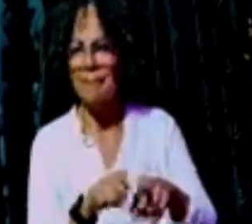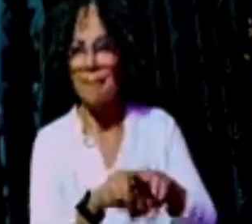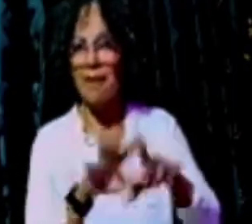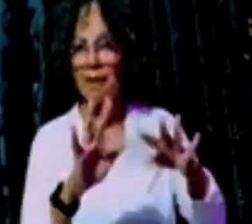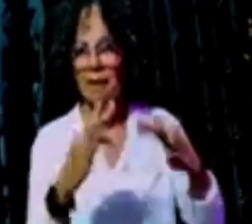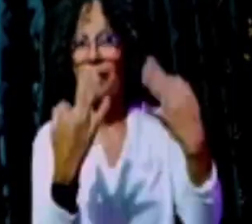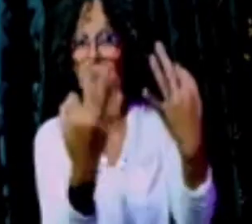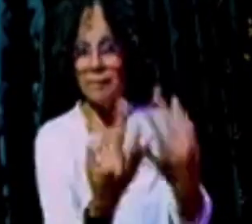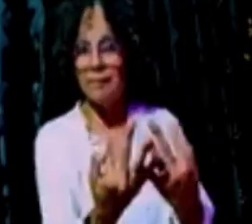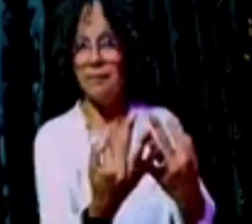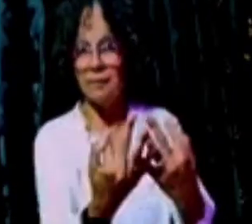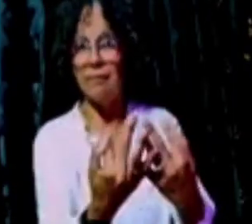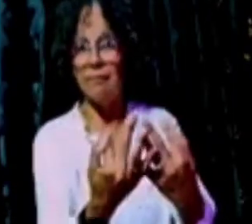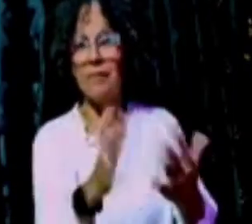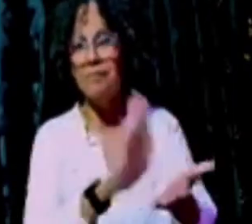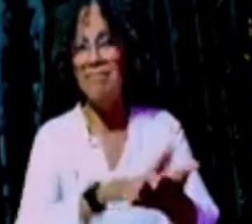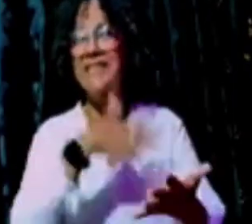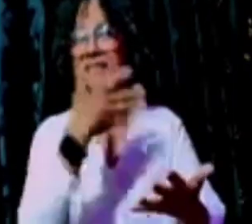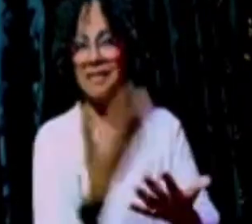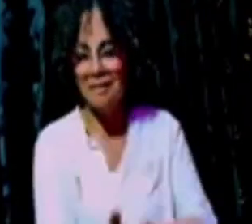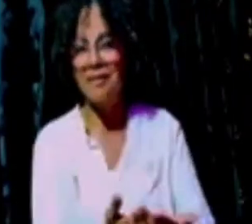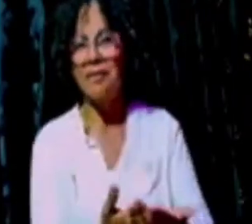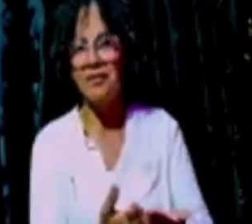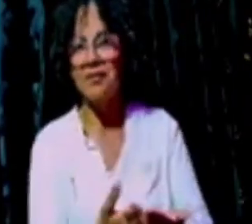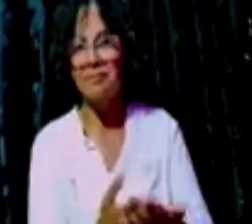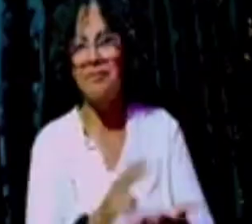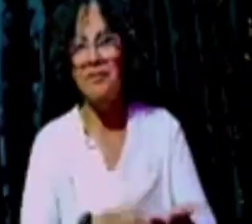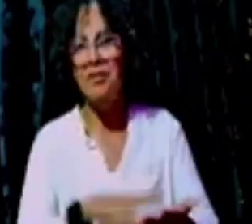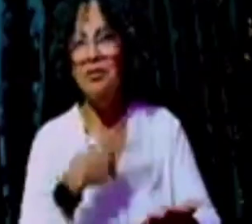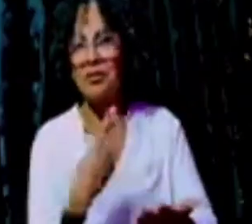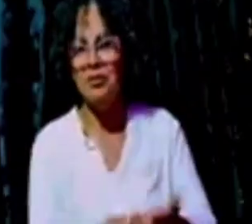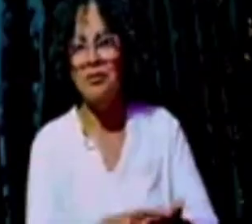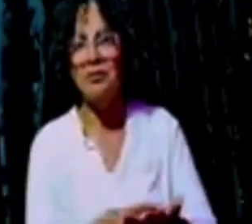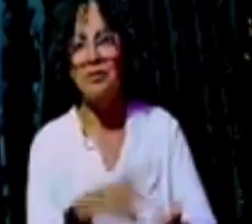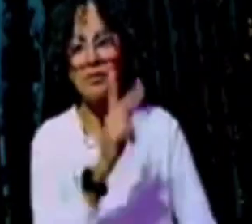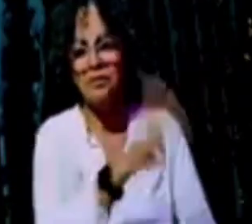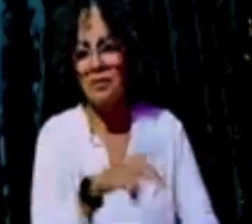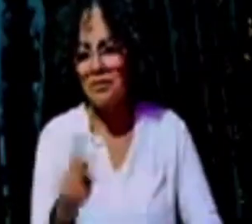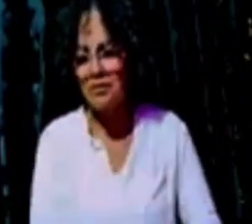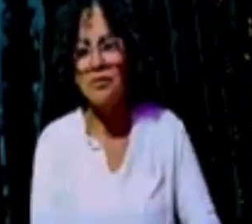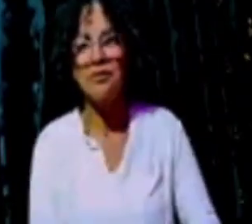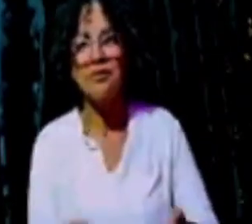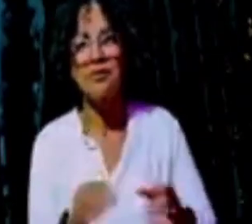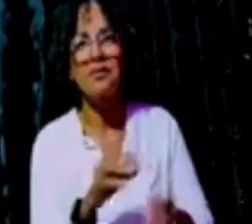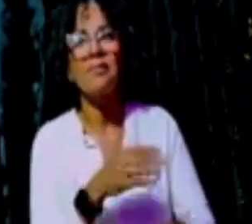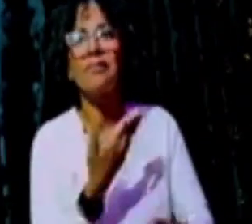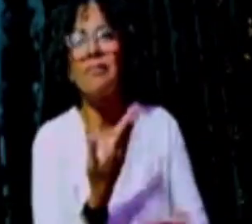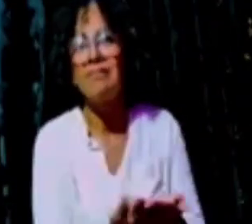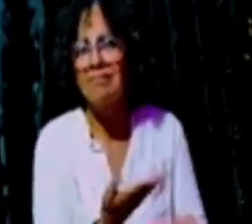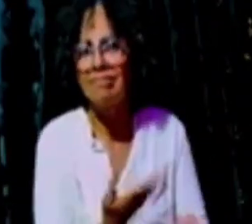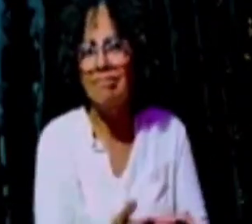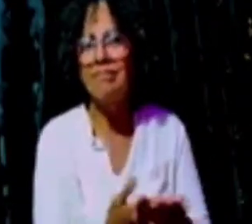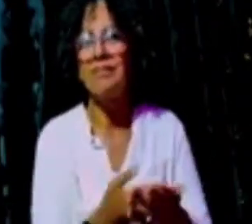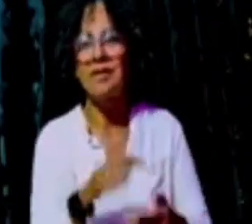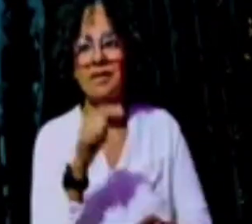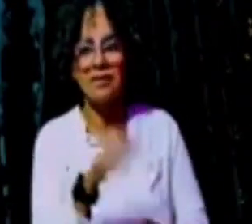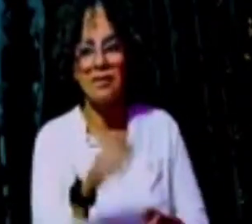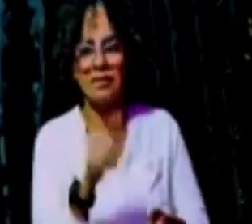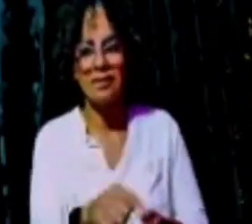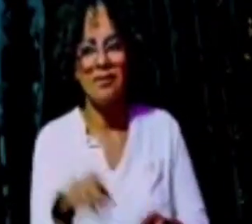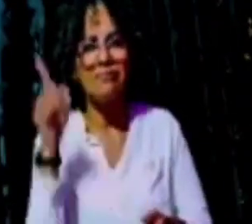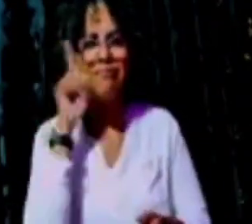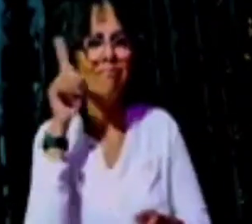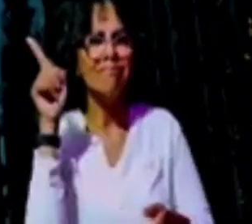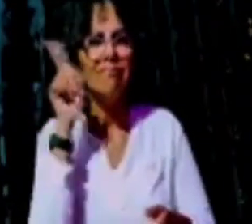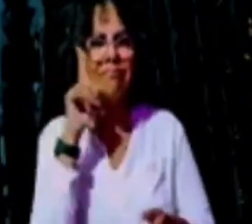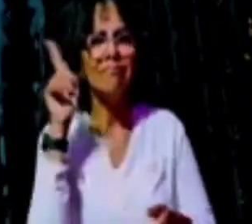família, envolve os intérpretes, os professores de Libras, professores de escola, né, que estão ali lidando com